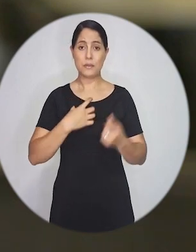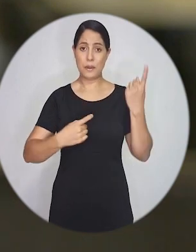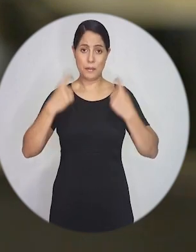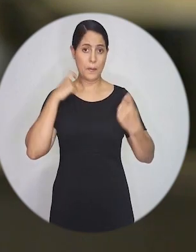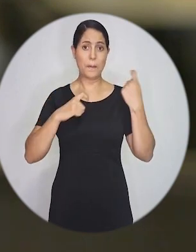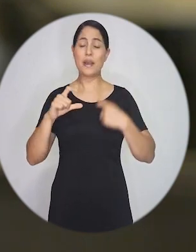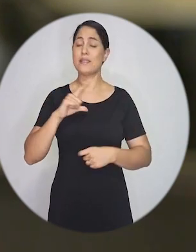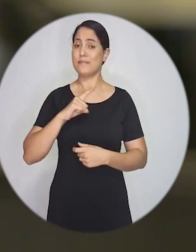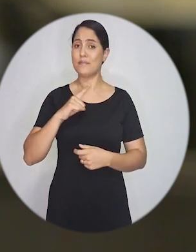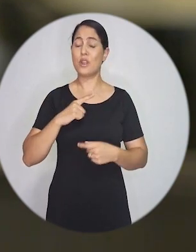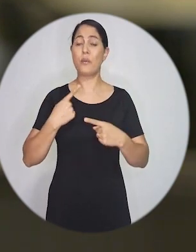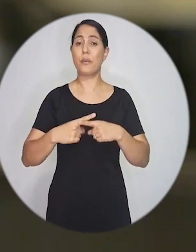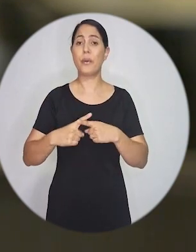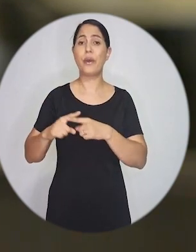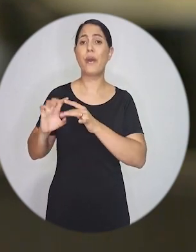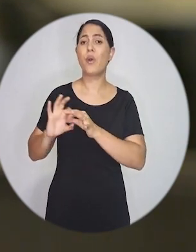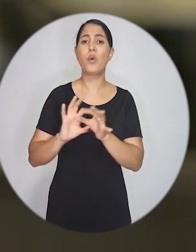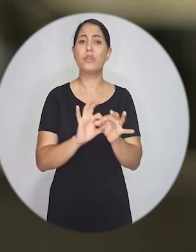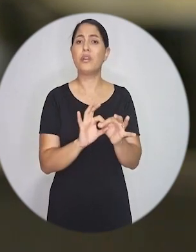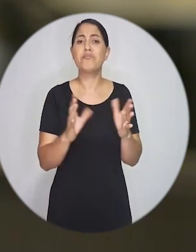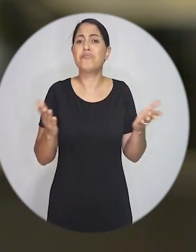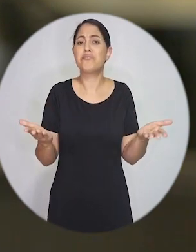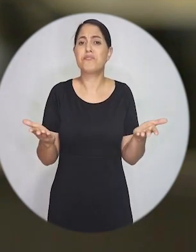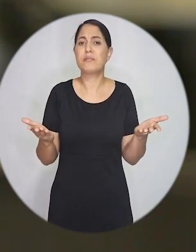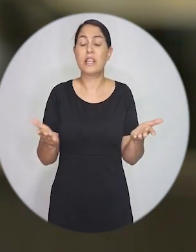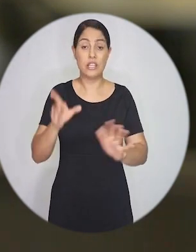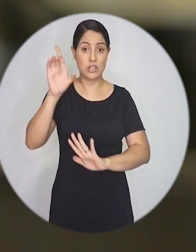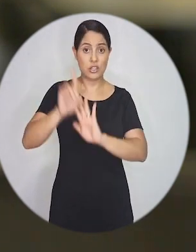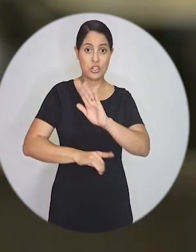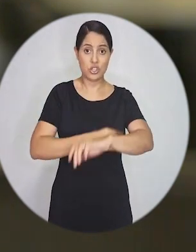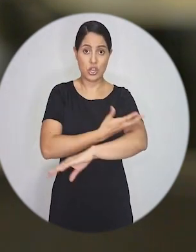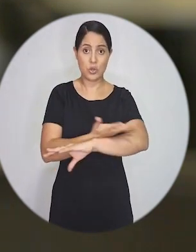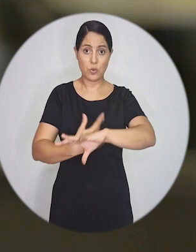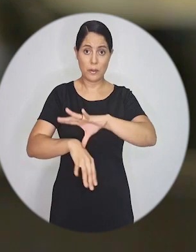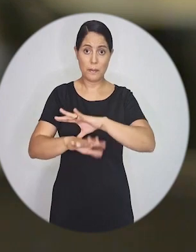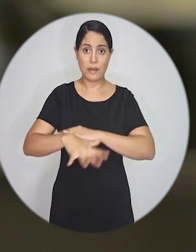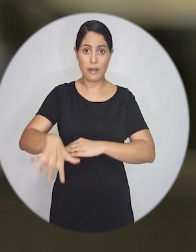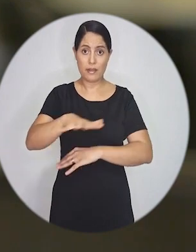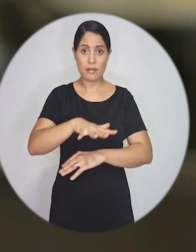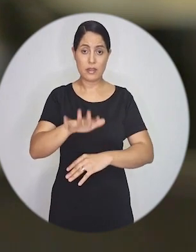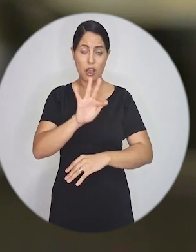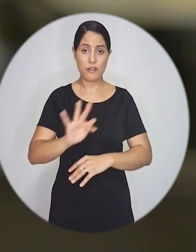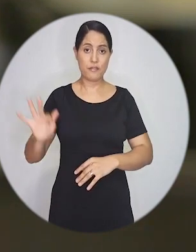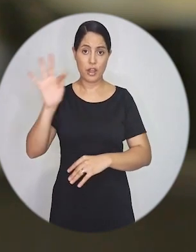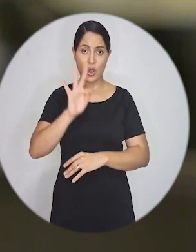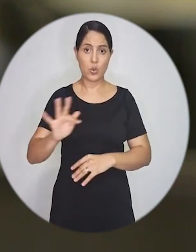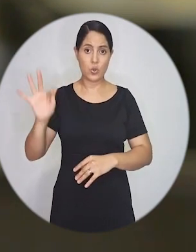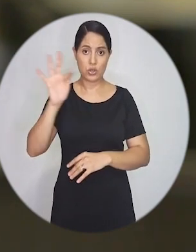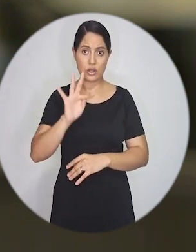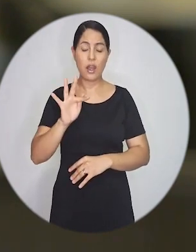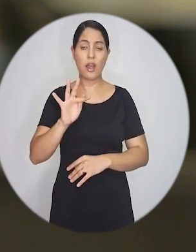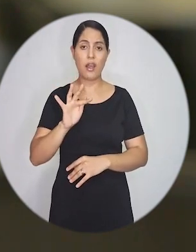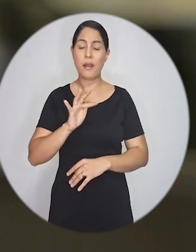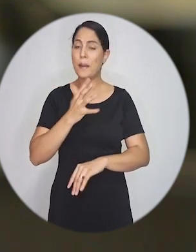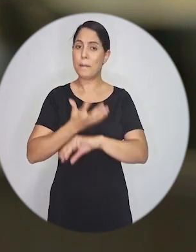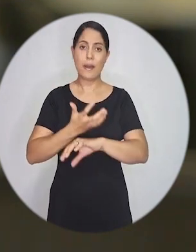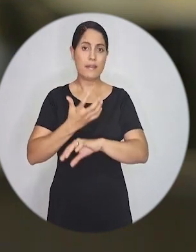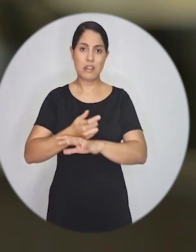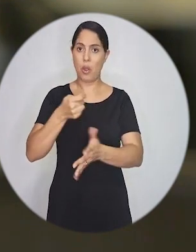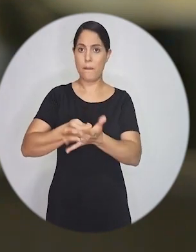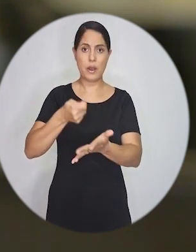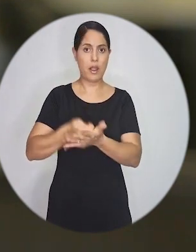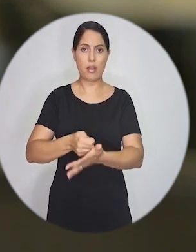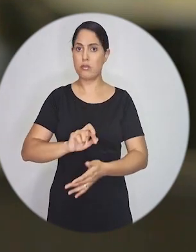e a disponibilização desses eventos para todos os estudantes de direito e advogados é